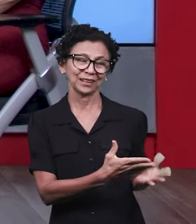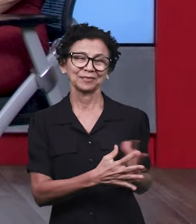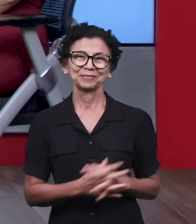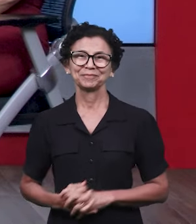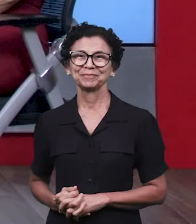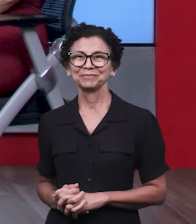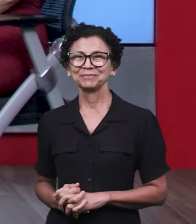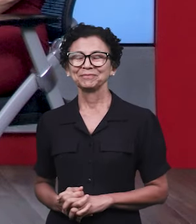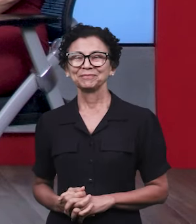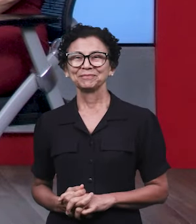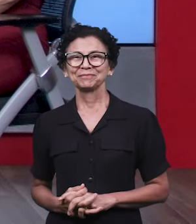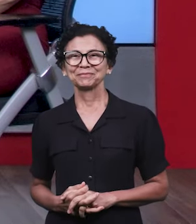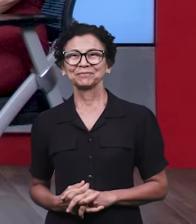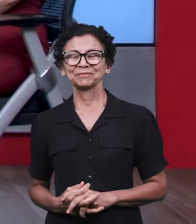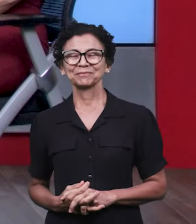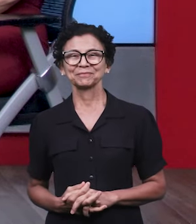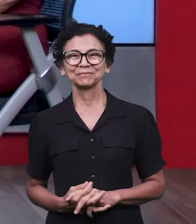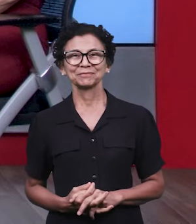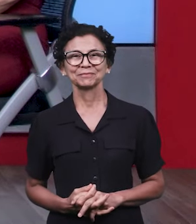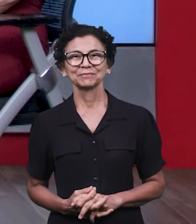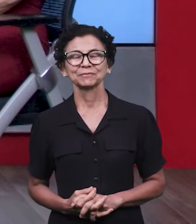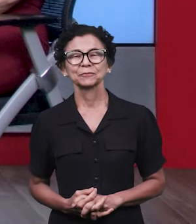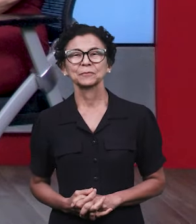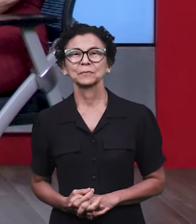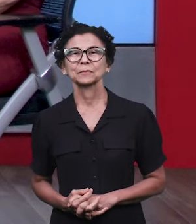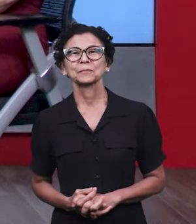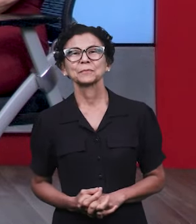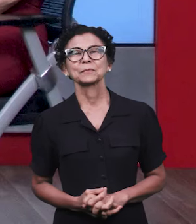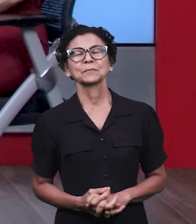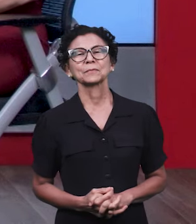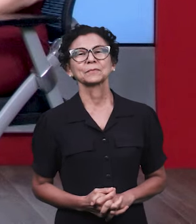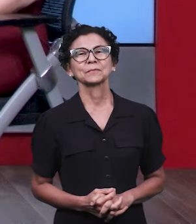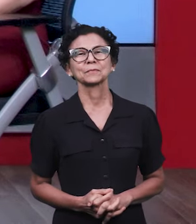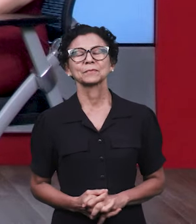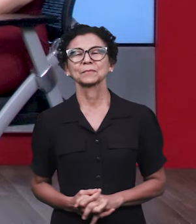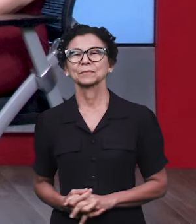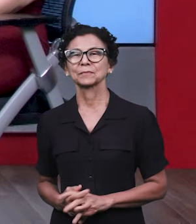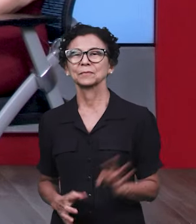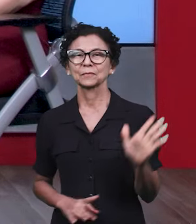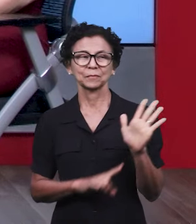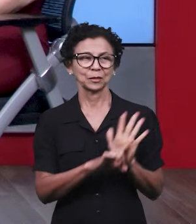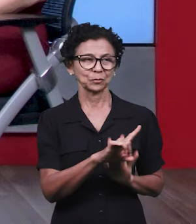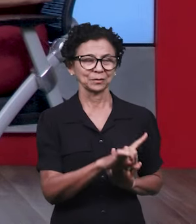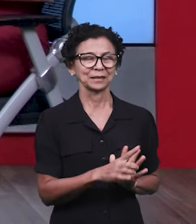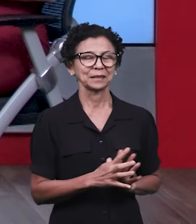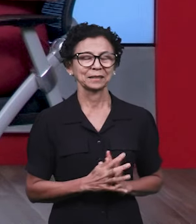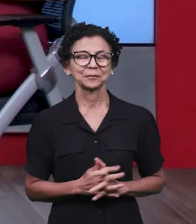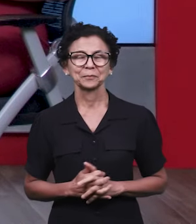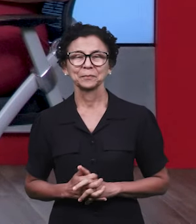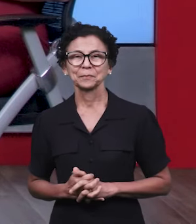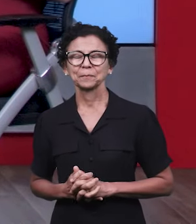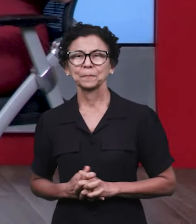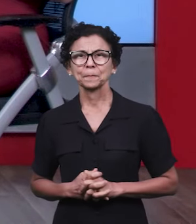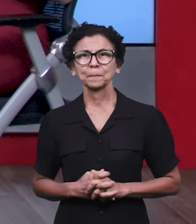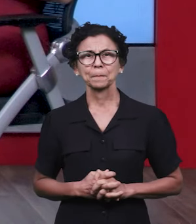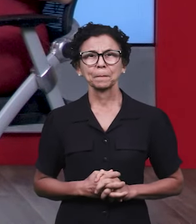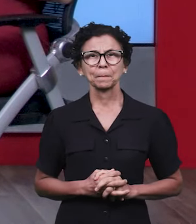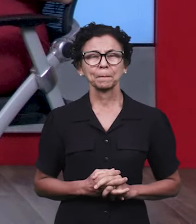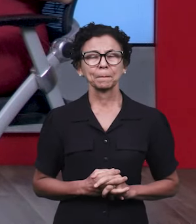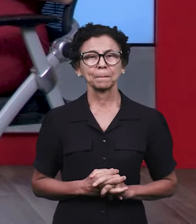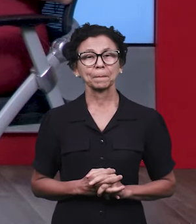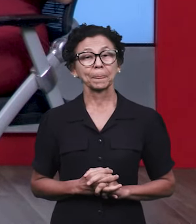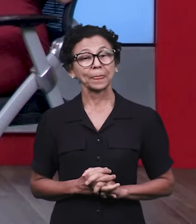Eu vou lhe fazer mais uma pergunta, mas antes, quando os dois estavam conversando, eu verifiquei um assunto que é até